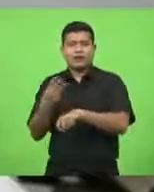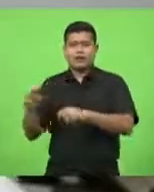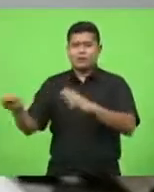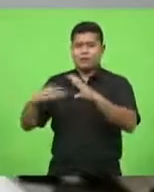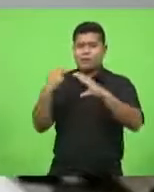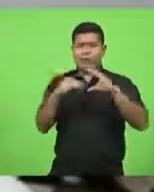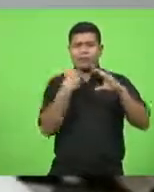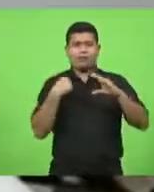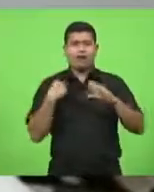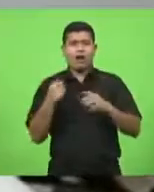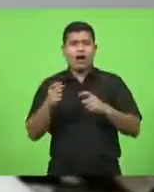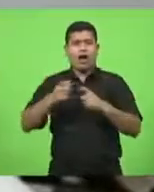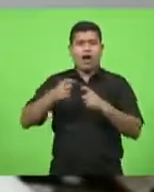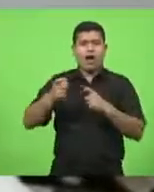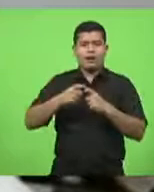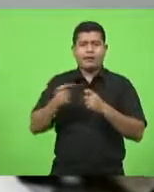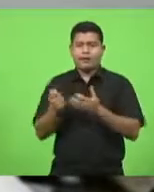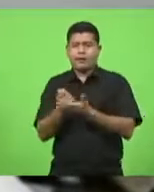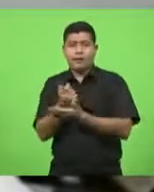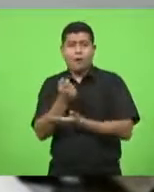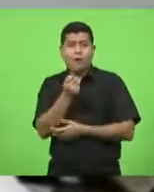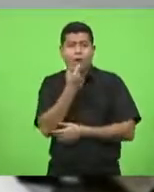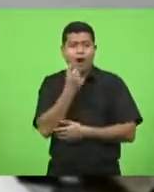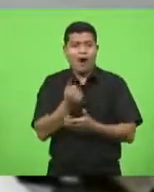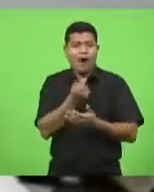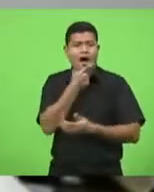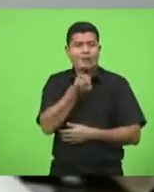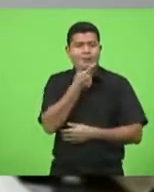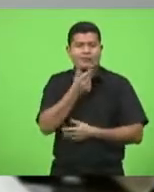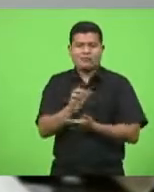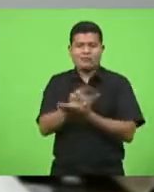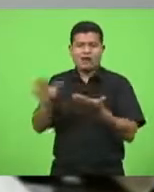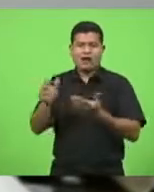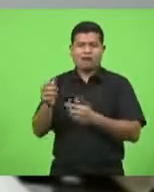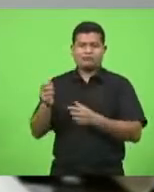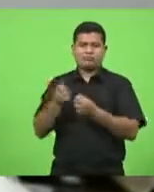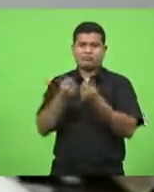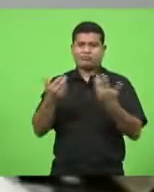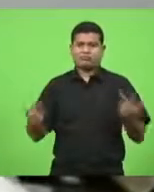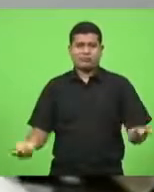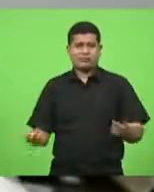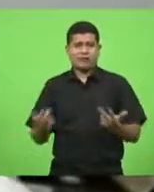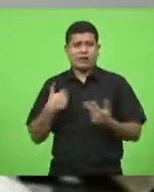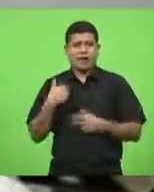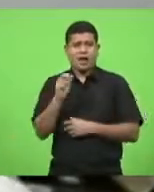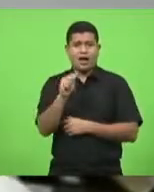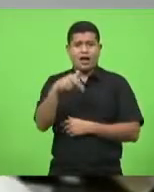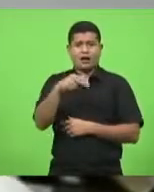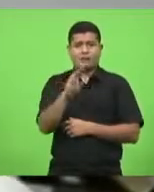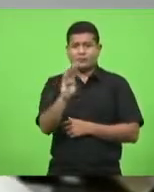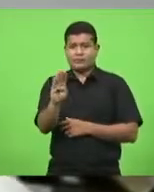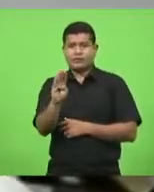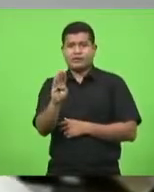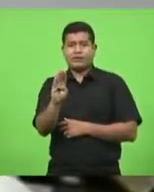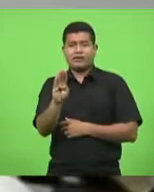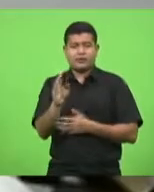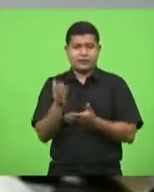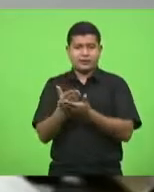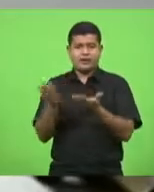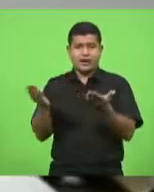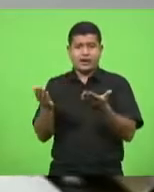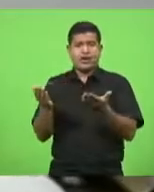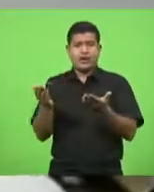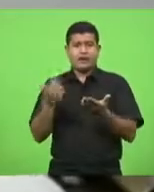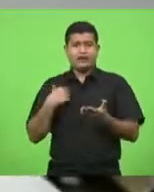remédio Y. Ontem, a AMB, a Associação Médica Brasileira, através de todas as